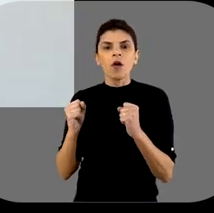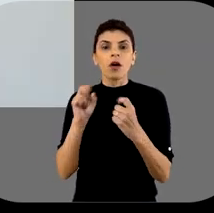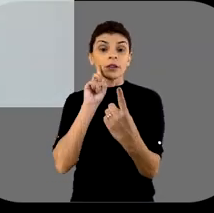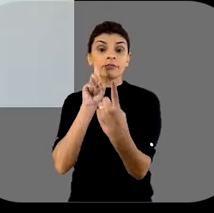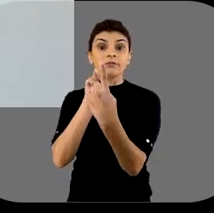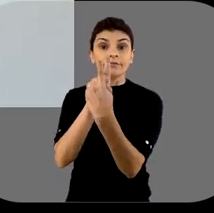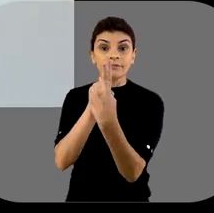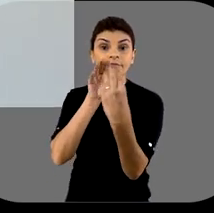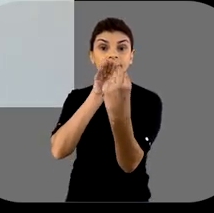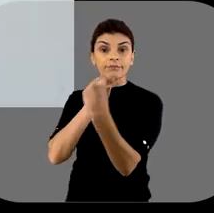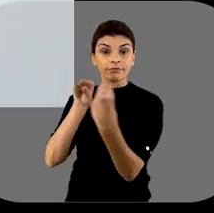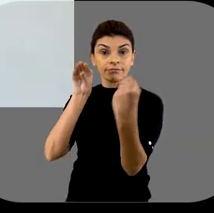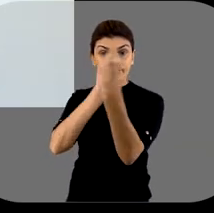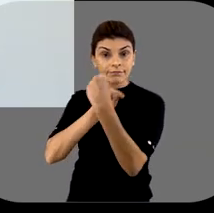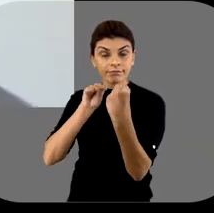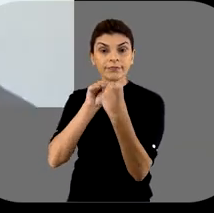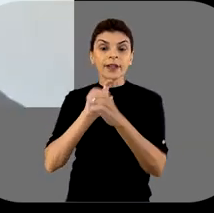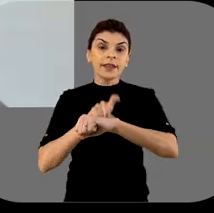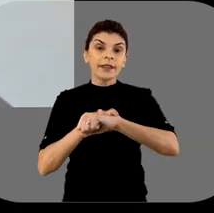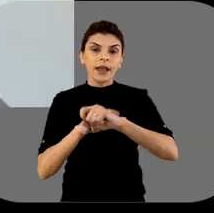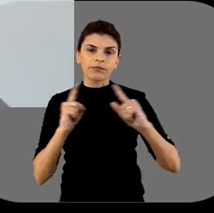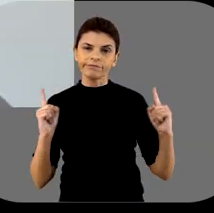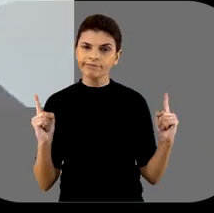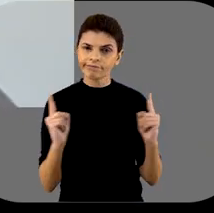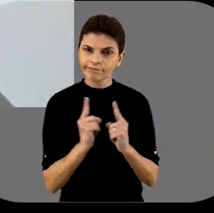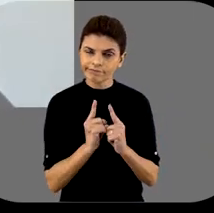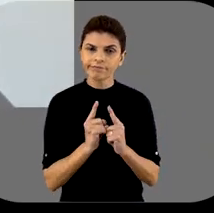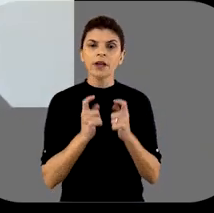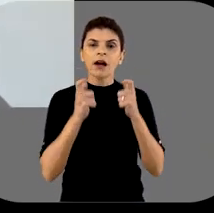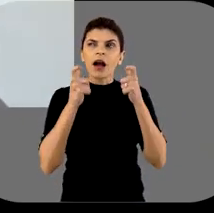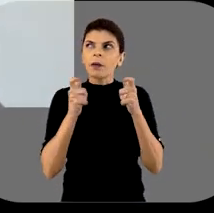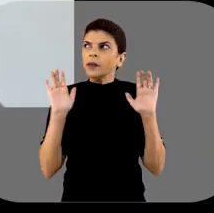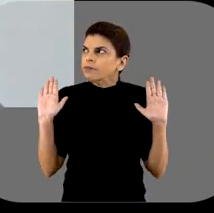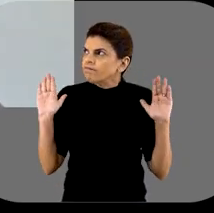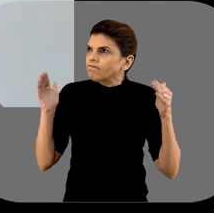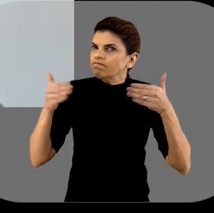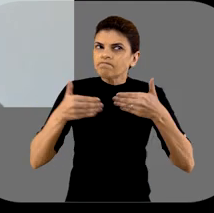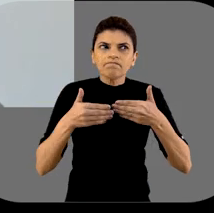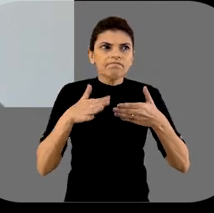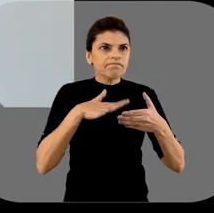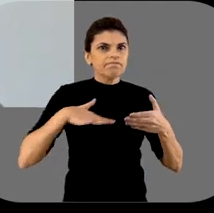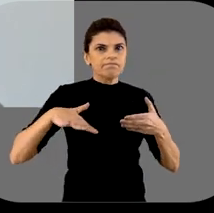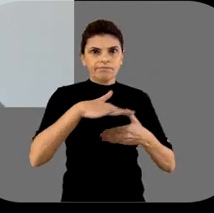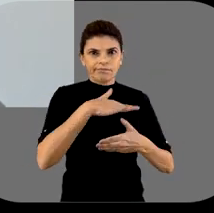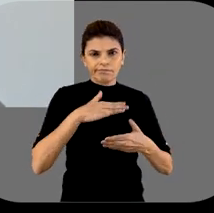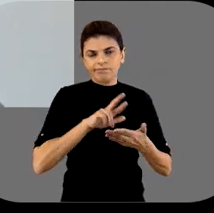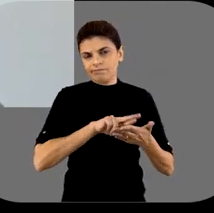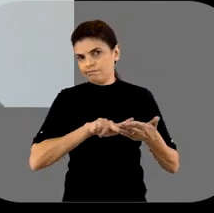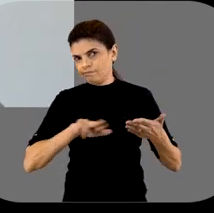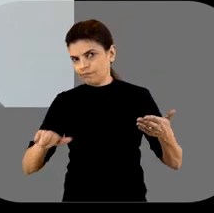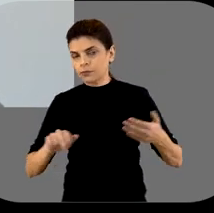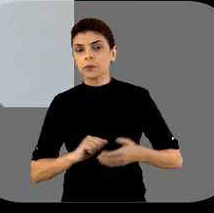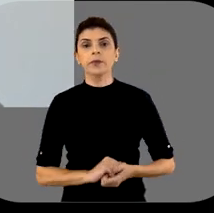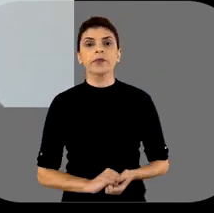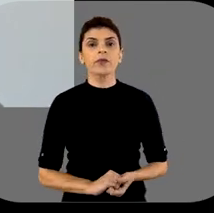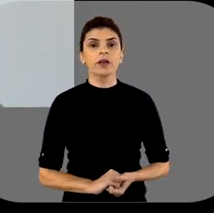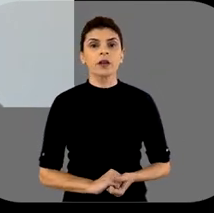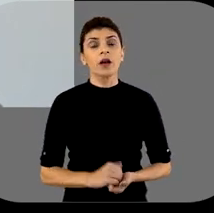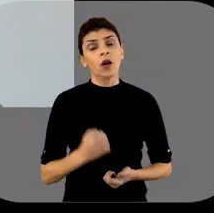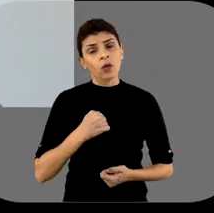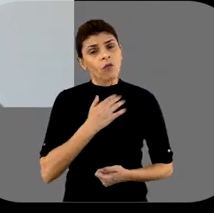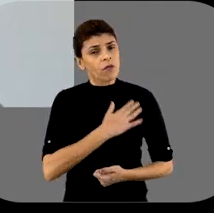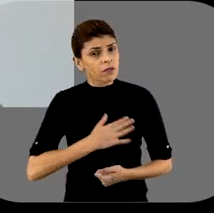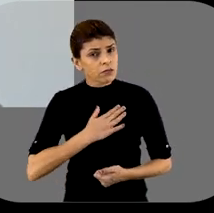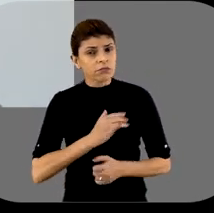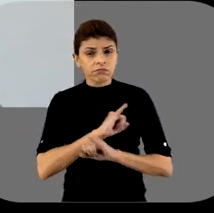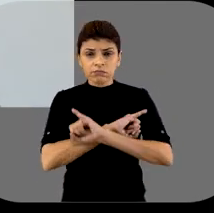contato de frente a frente com indivíduos, por um tempo curto, em ambientes fechados e etc. Então, o que